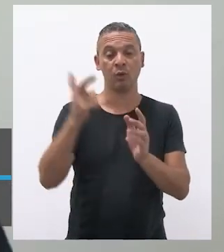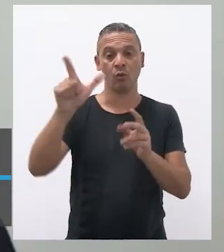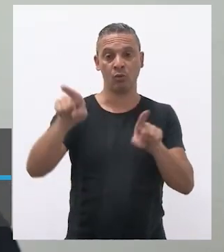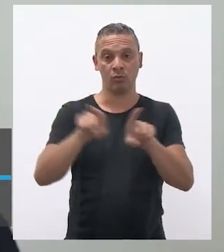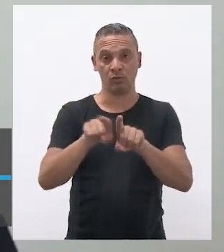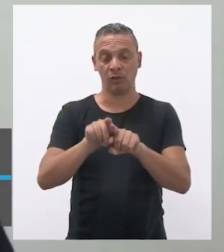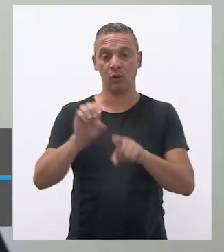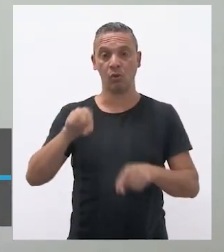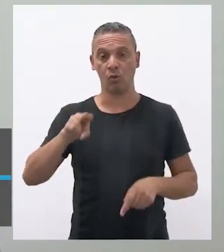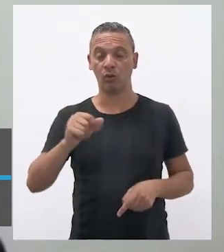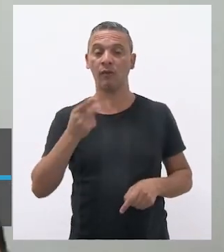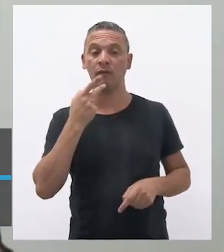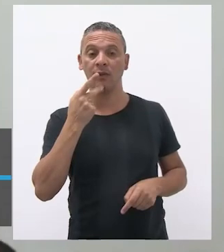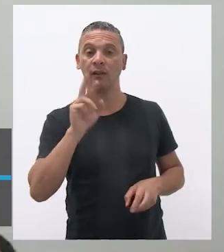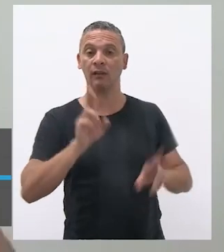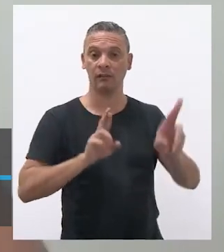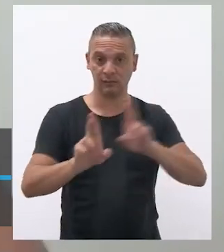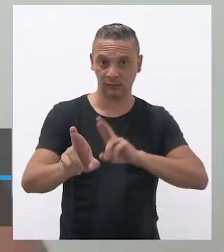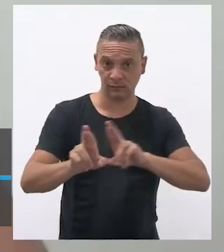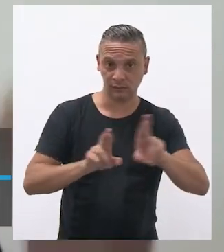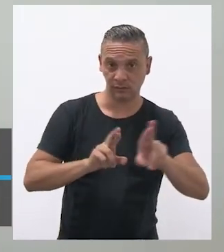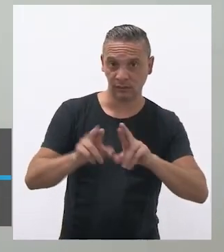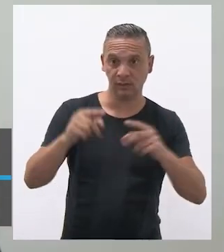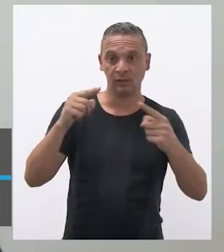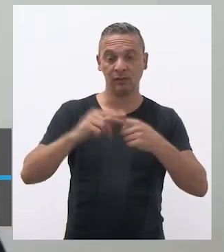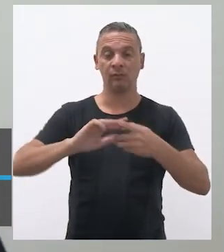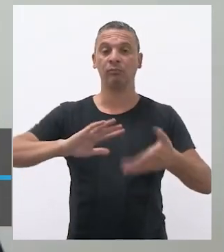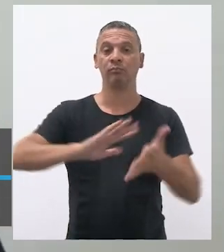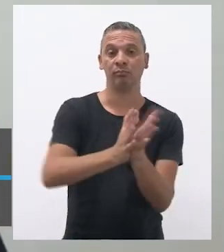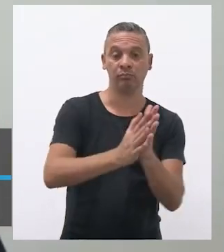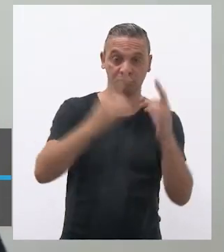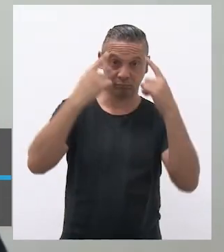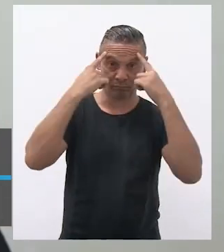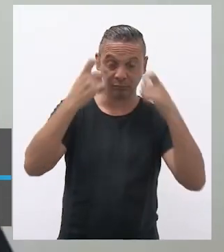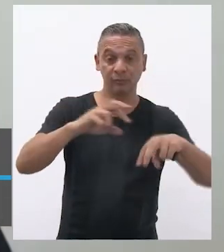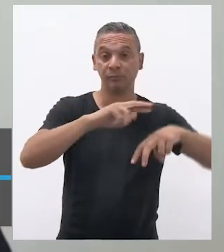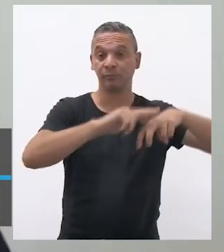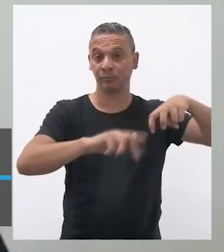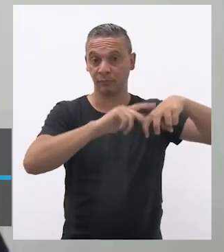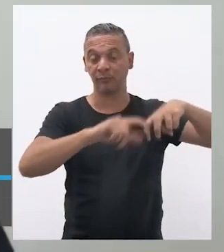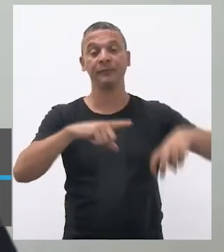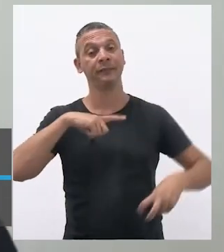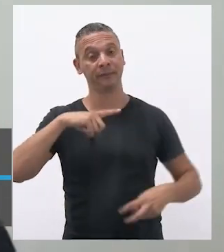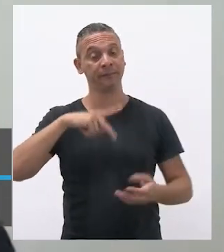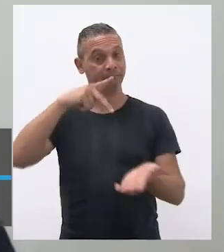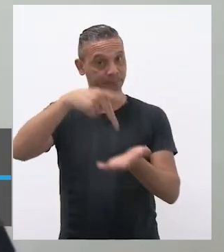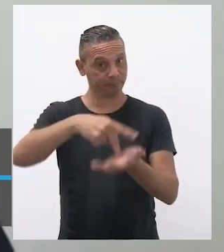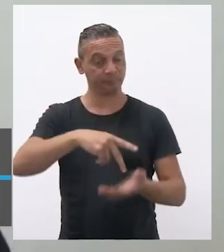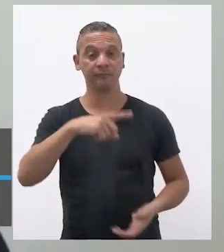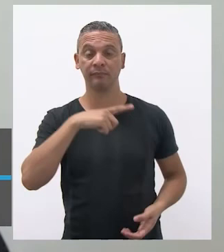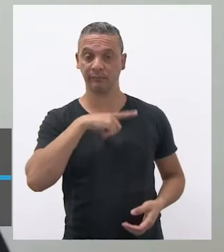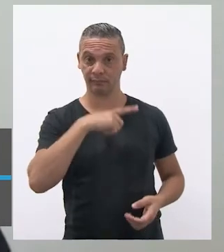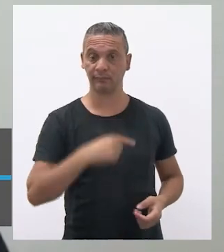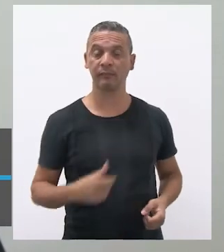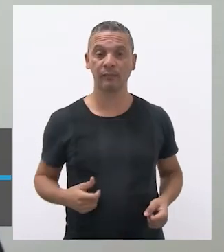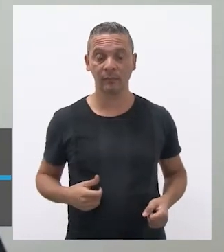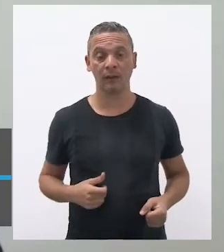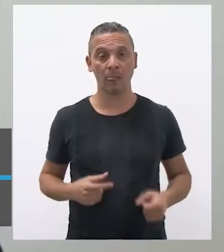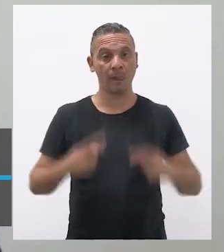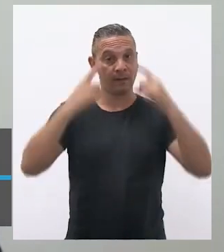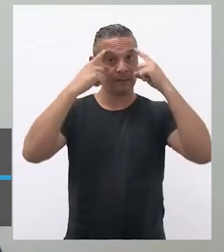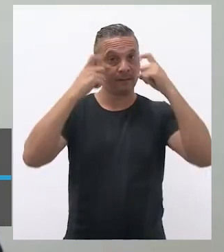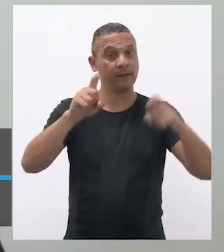costumes, religião, cultura e a própria lei, né? A violência seria mais um desses instrumentos de controle social das mulheres,